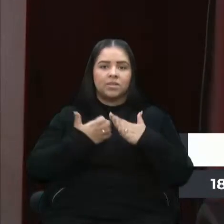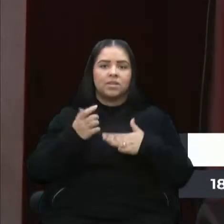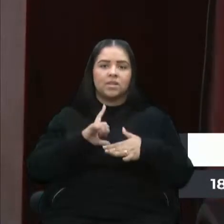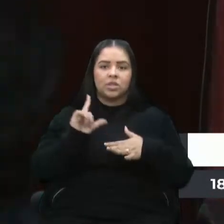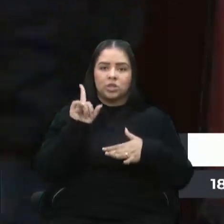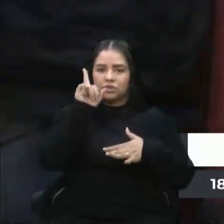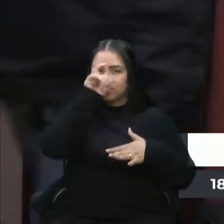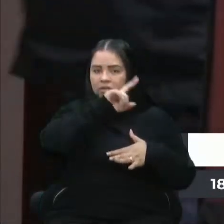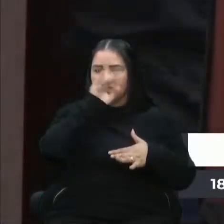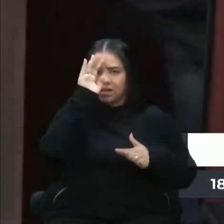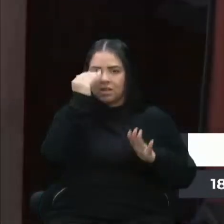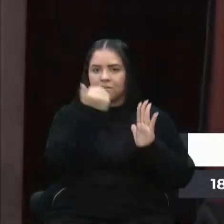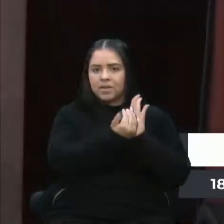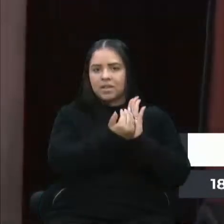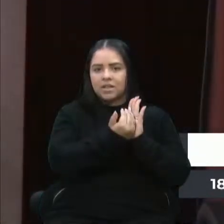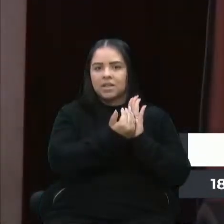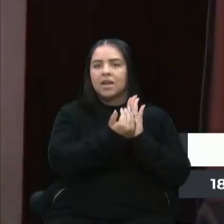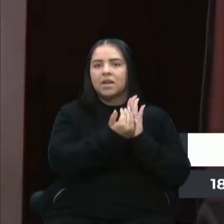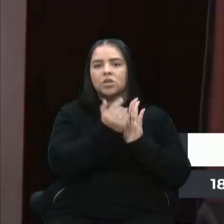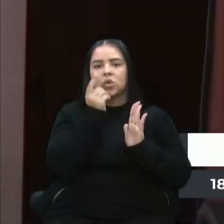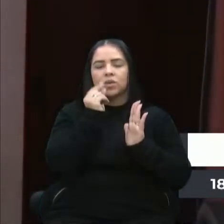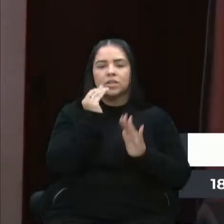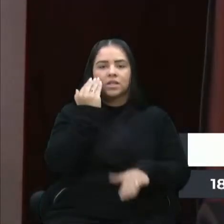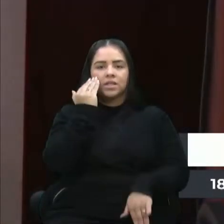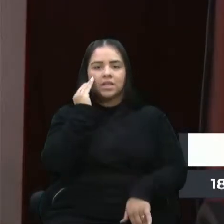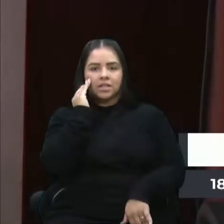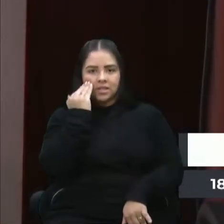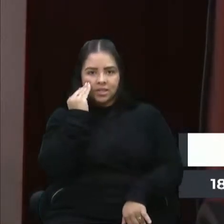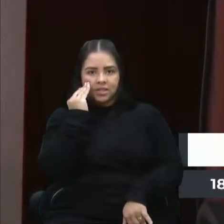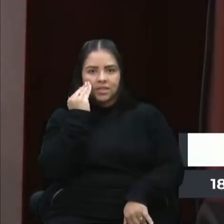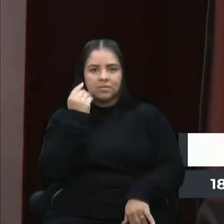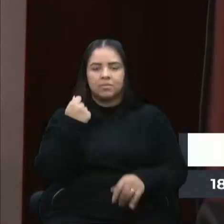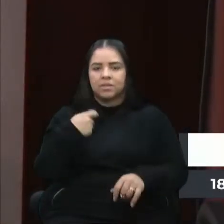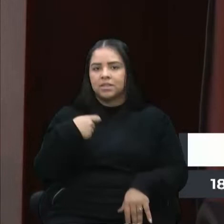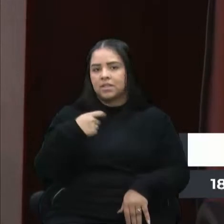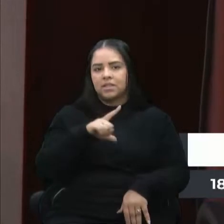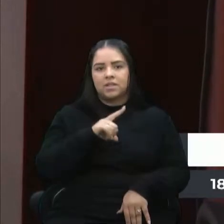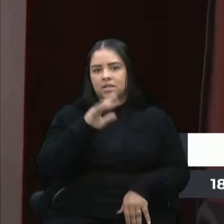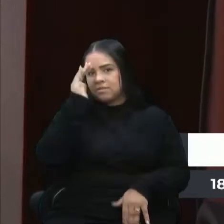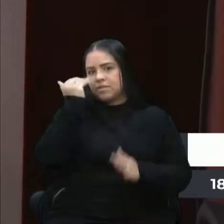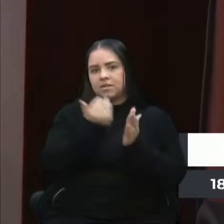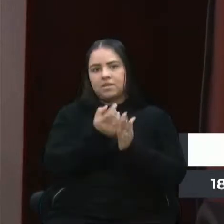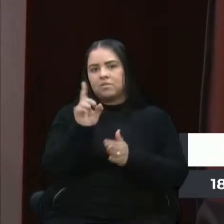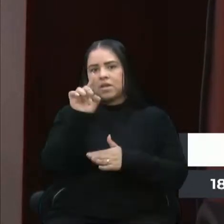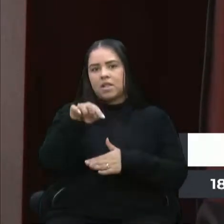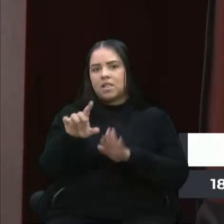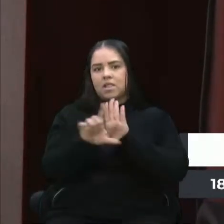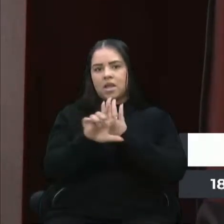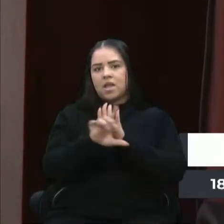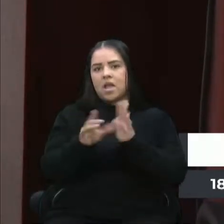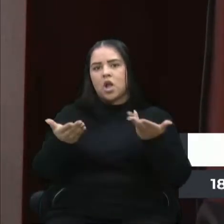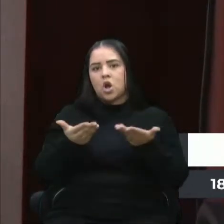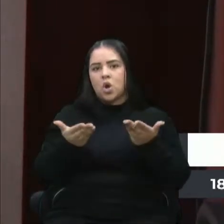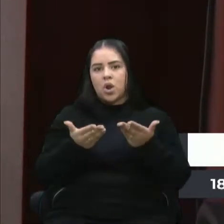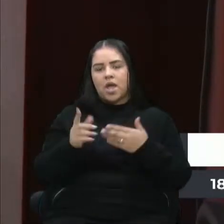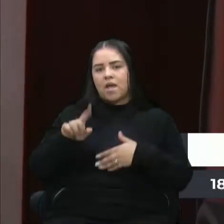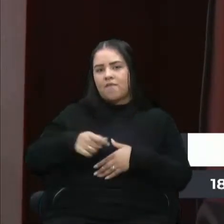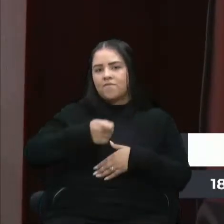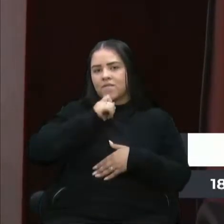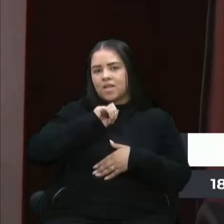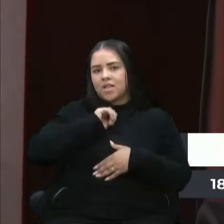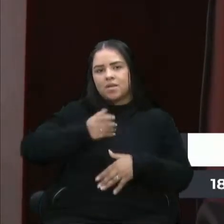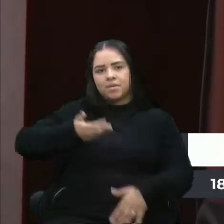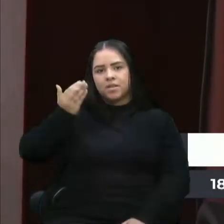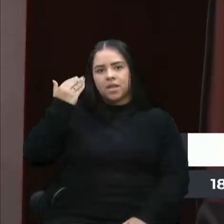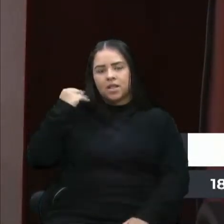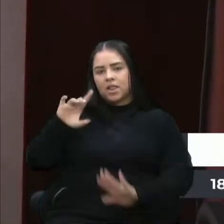de cumprir, ou de compreensão, né, que tem que cumprir, gente. Não é uma lei de ontem, é uma lei antiga. Só que agora, com a